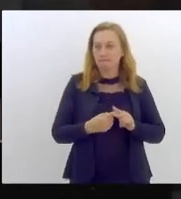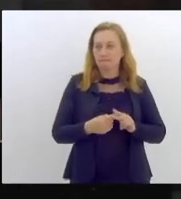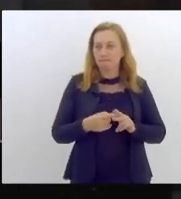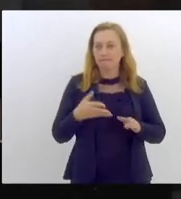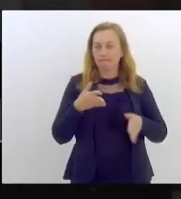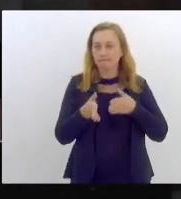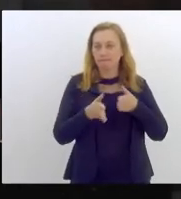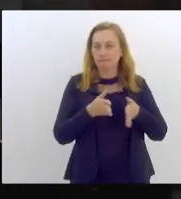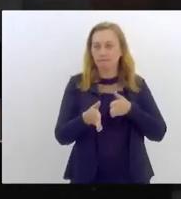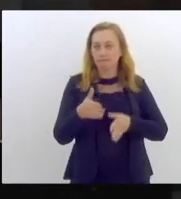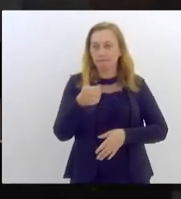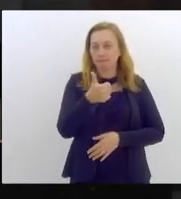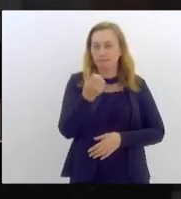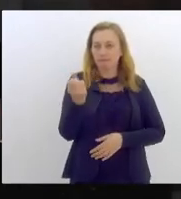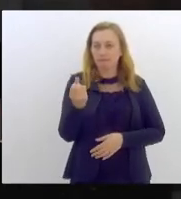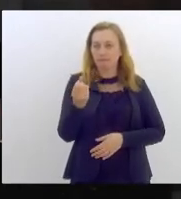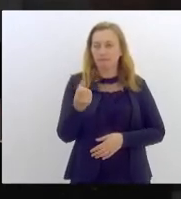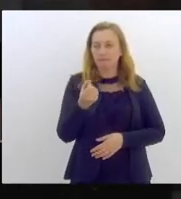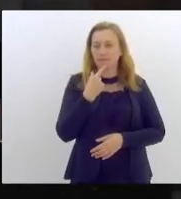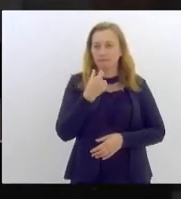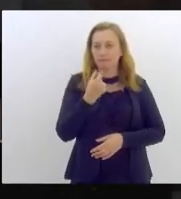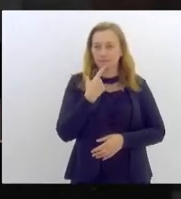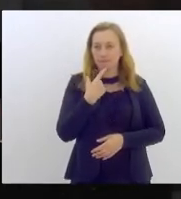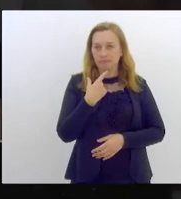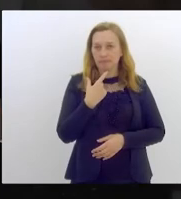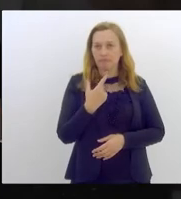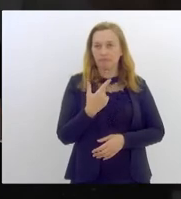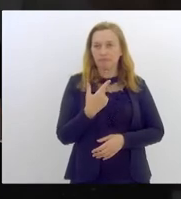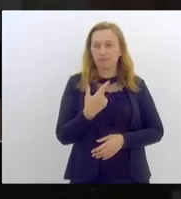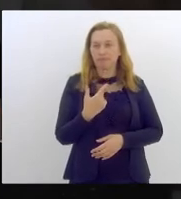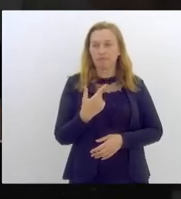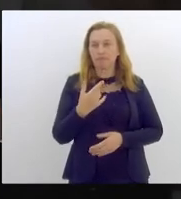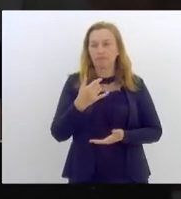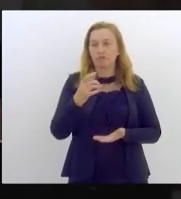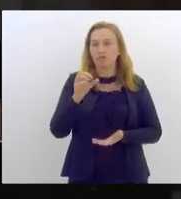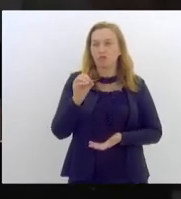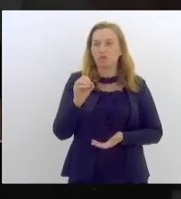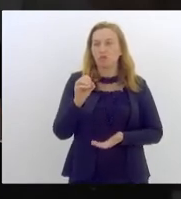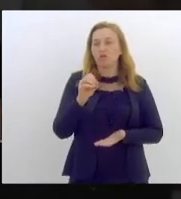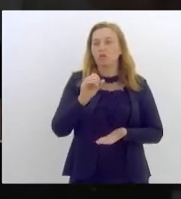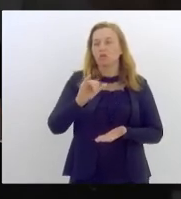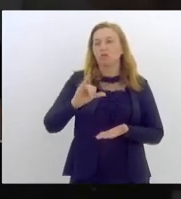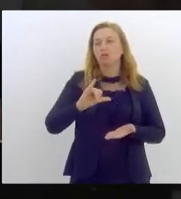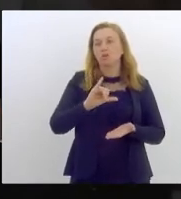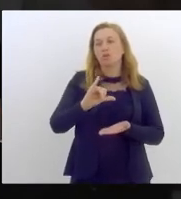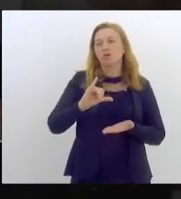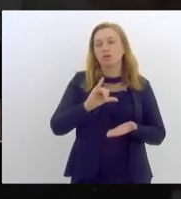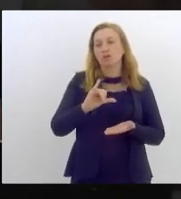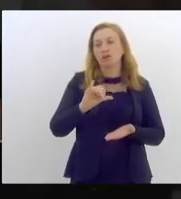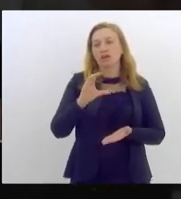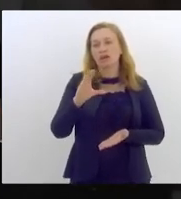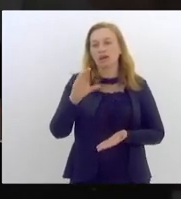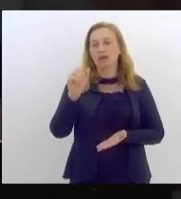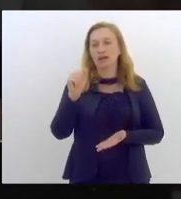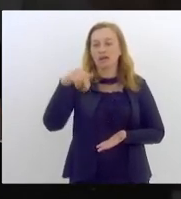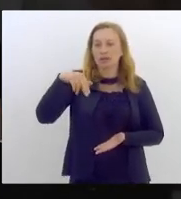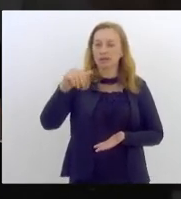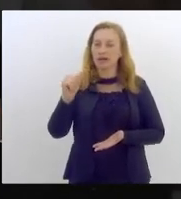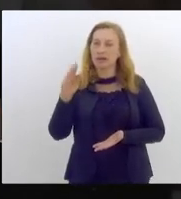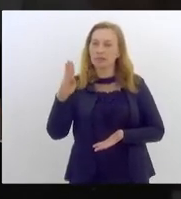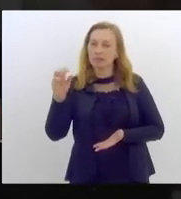de 16 medicamentos extraídos do óleo da cannabis ele de forma